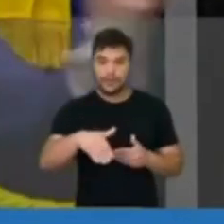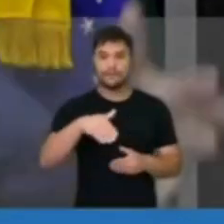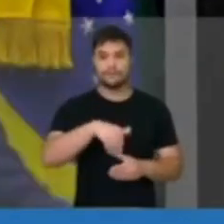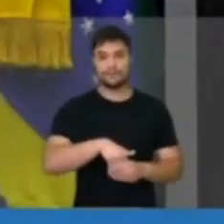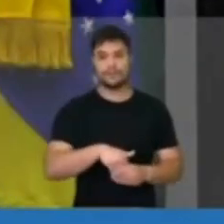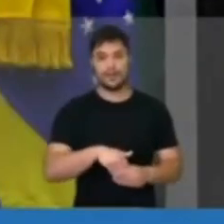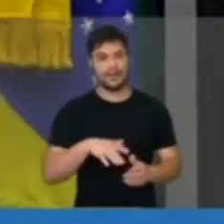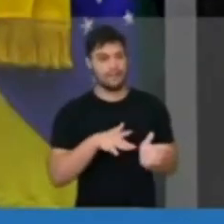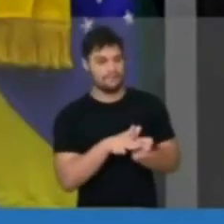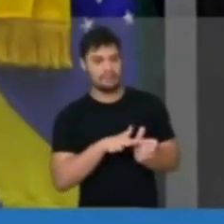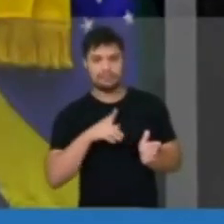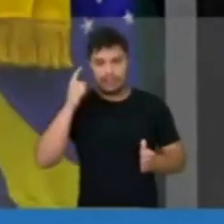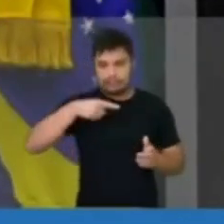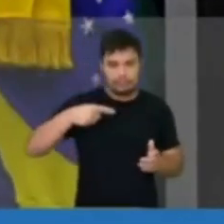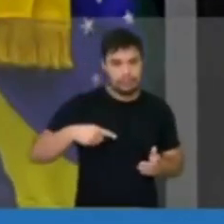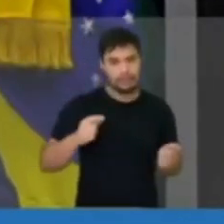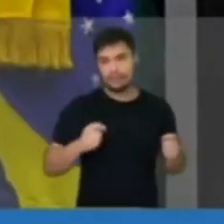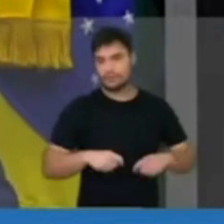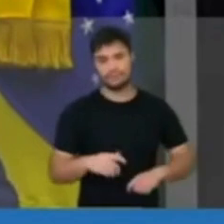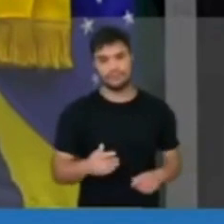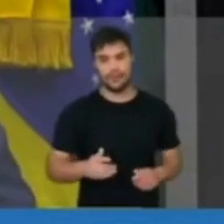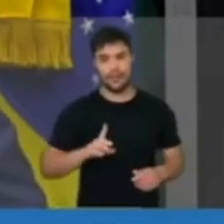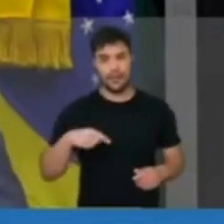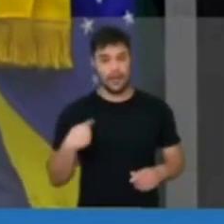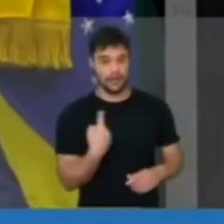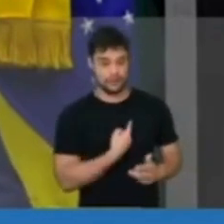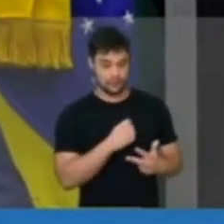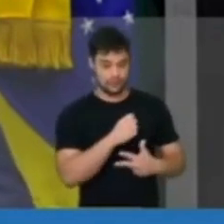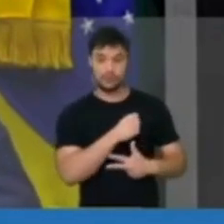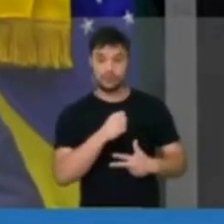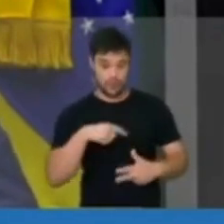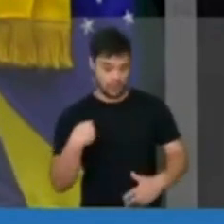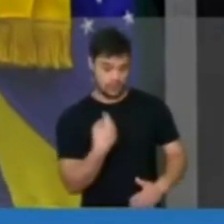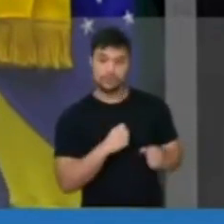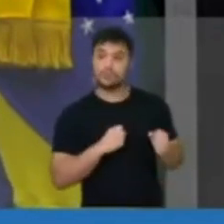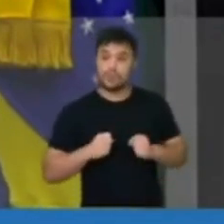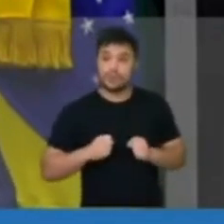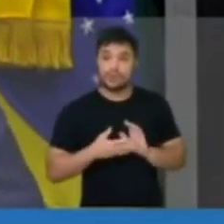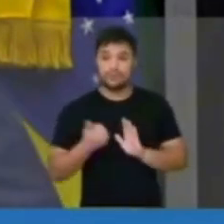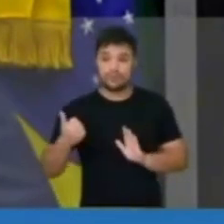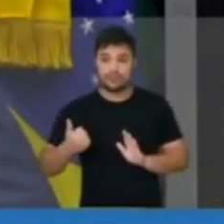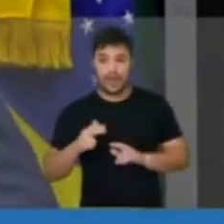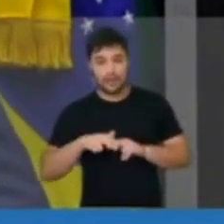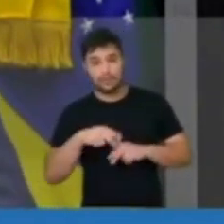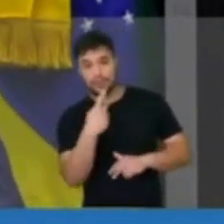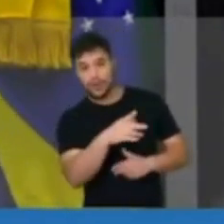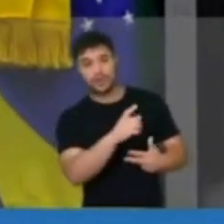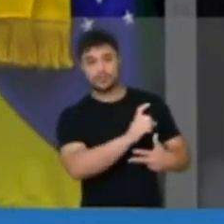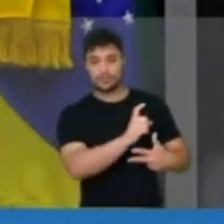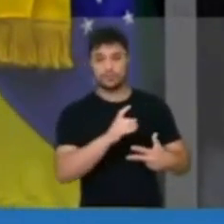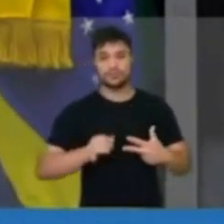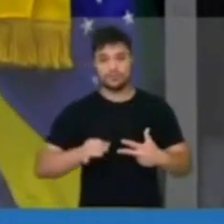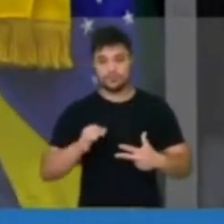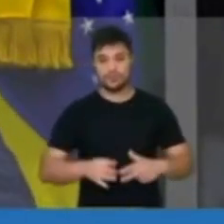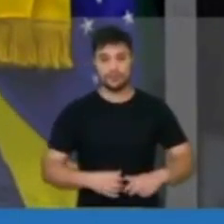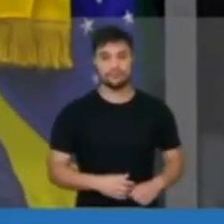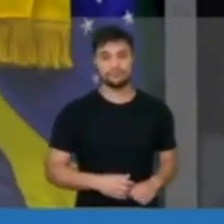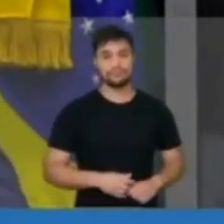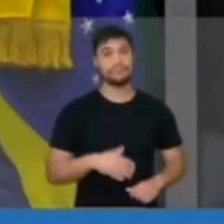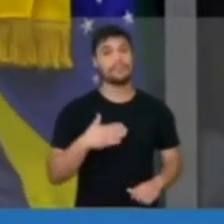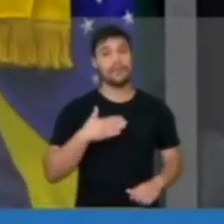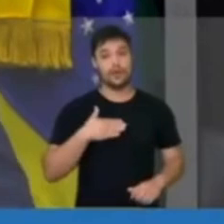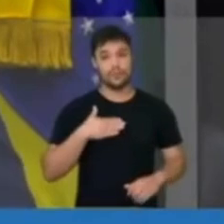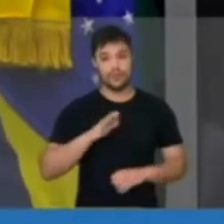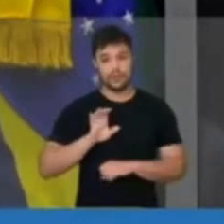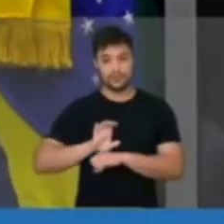fingir que a gente manda alguma coisa. Nossos poderes foram usurpados pelo Executivo e pelo Judiciário. O meu